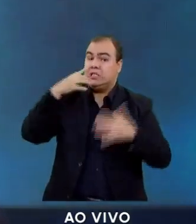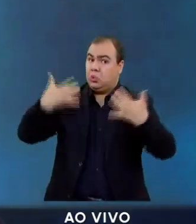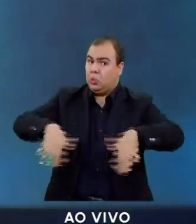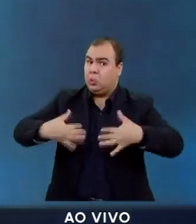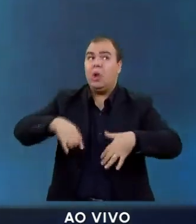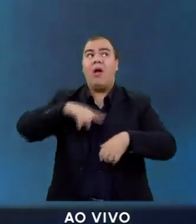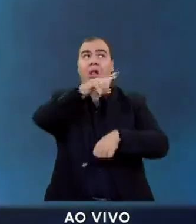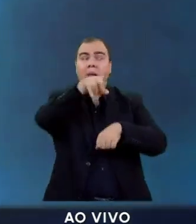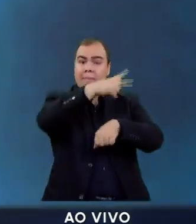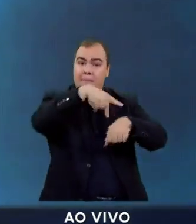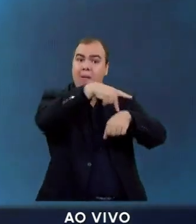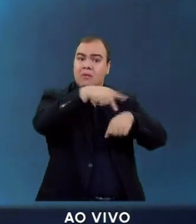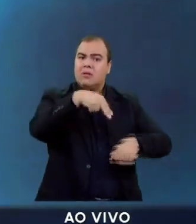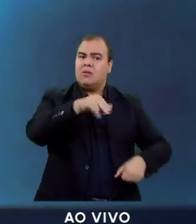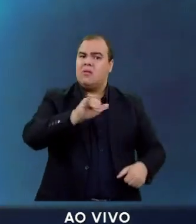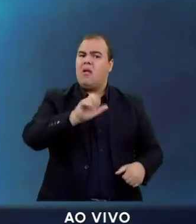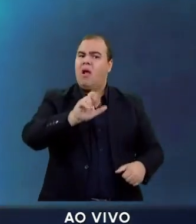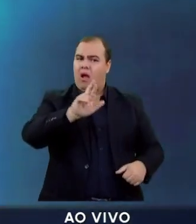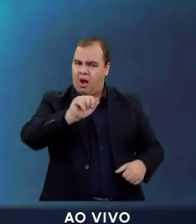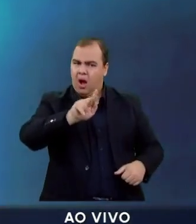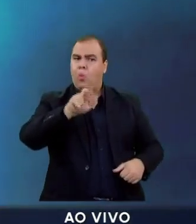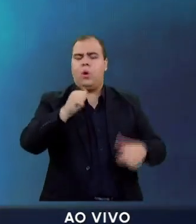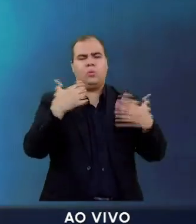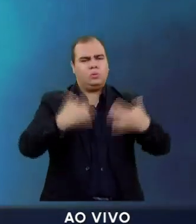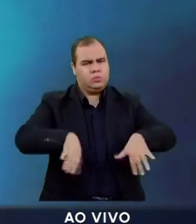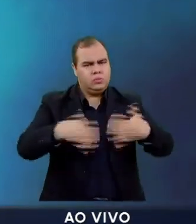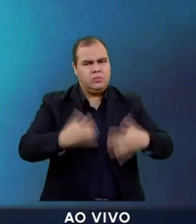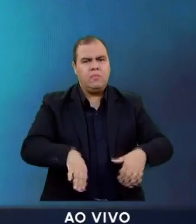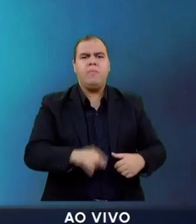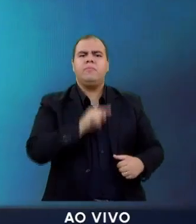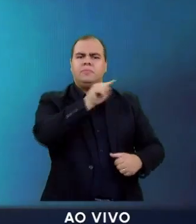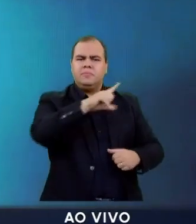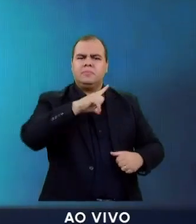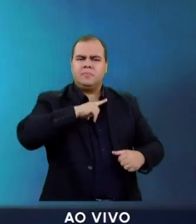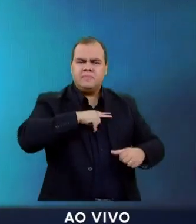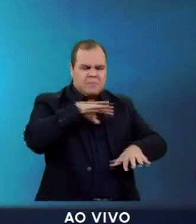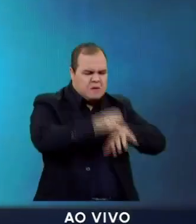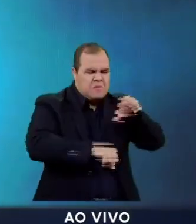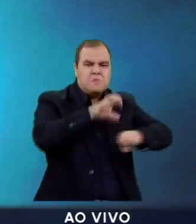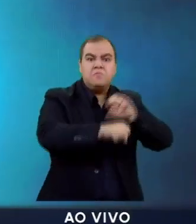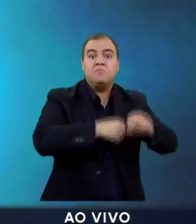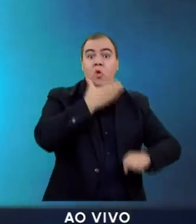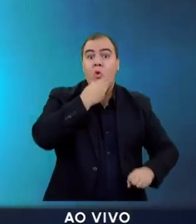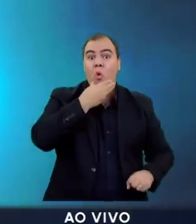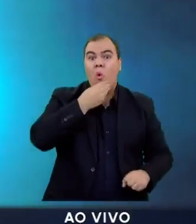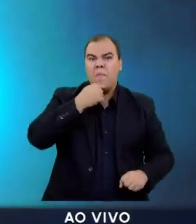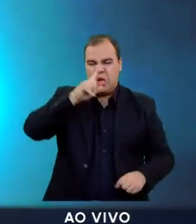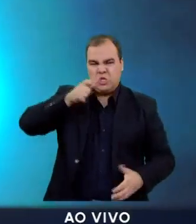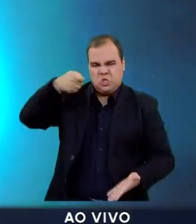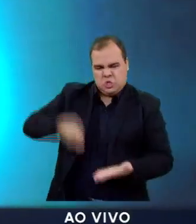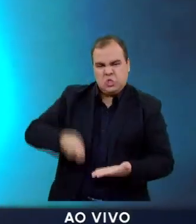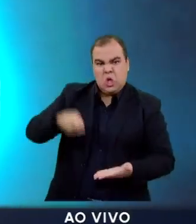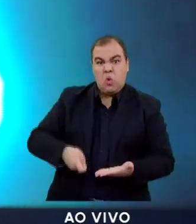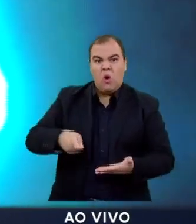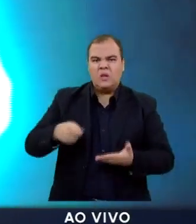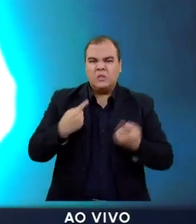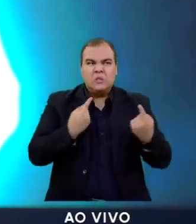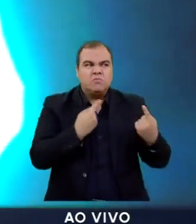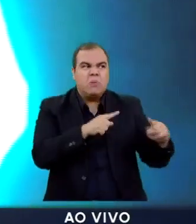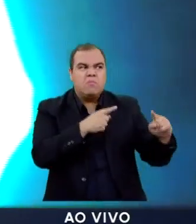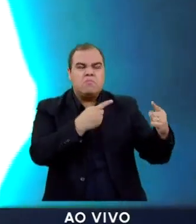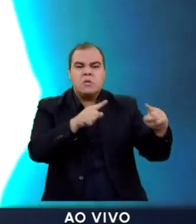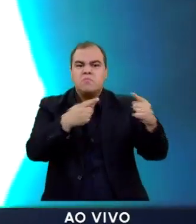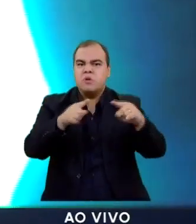povo da Nicarágua porque a Nicarágua foi tomada por um ditador mais de 20 anos e que está perseguindo